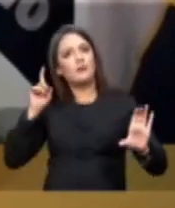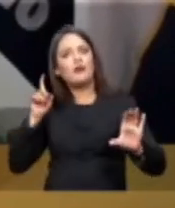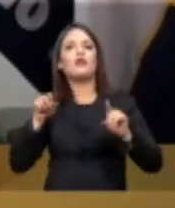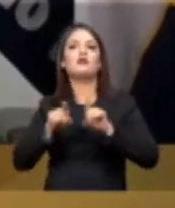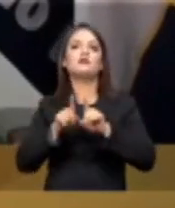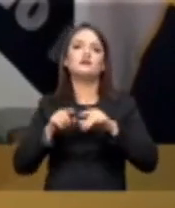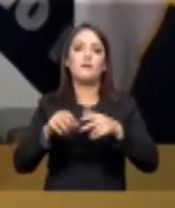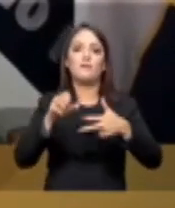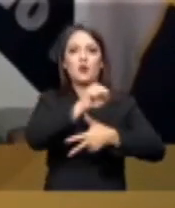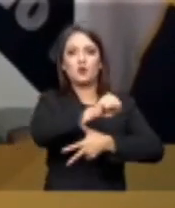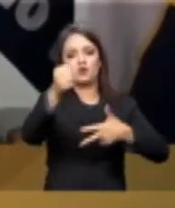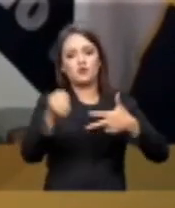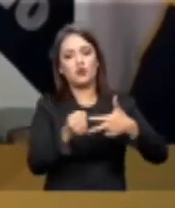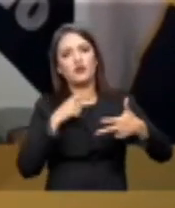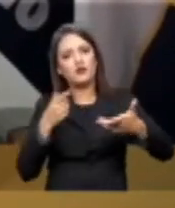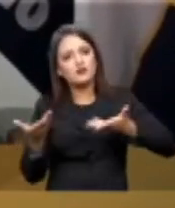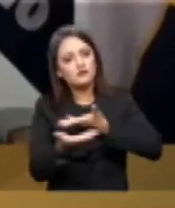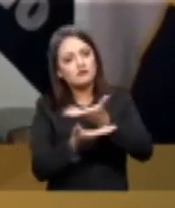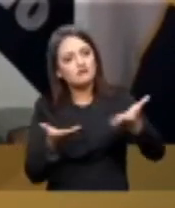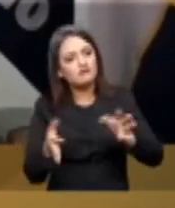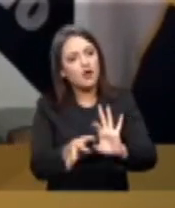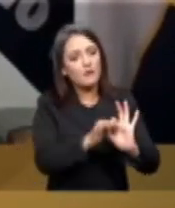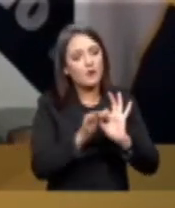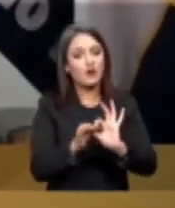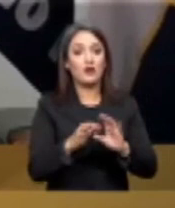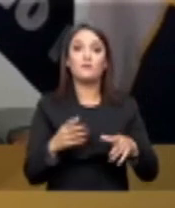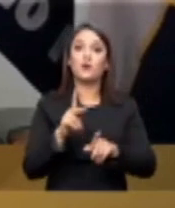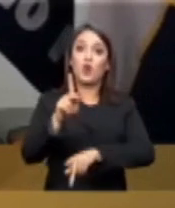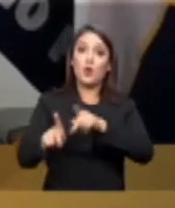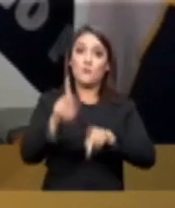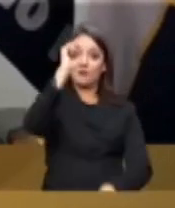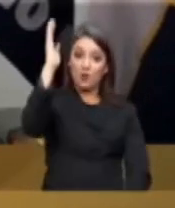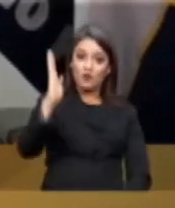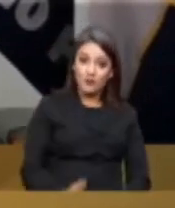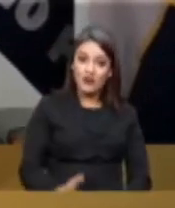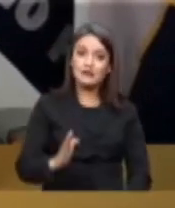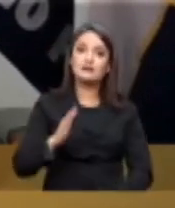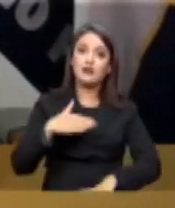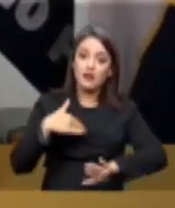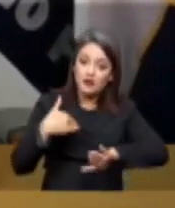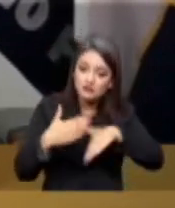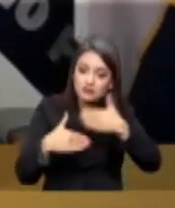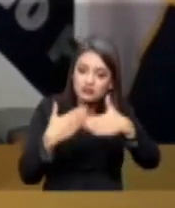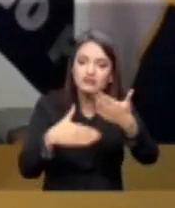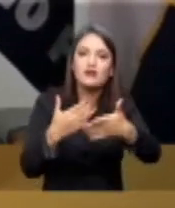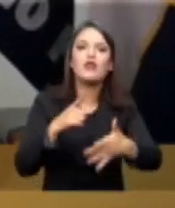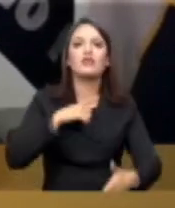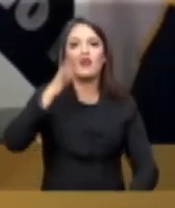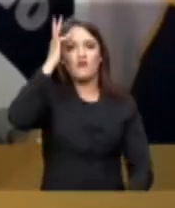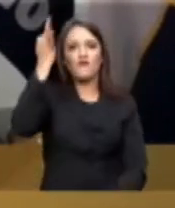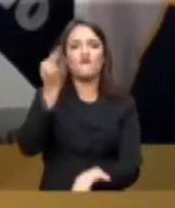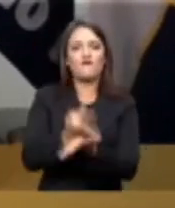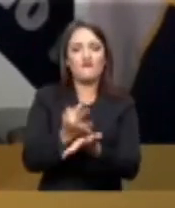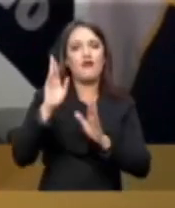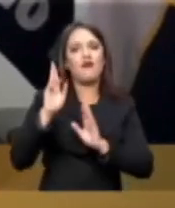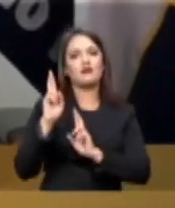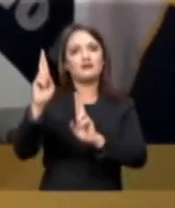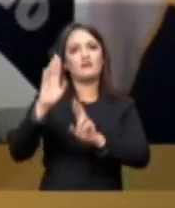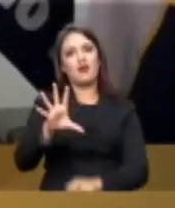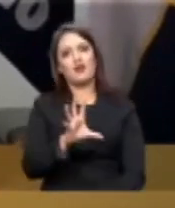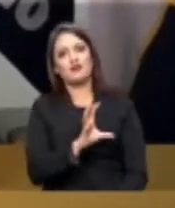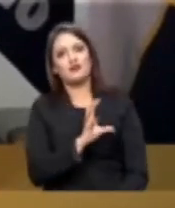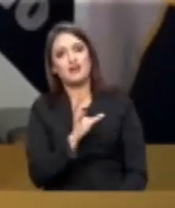harmonia entre os poderes. O povo brasileiro caminha, ao mesmo tempo, com fé, a esperança e o